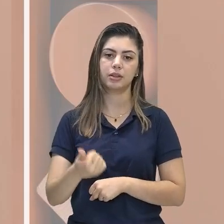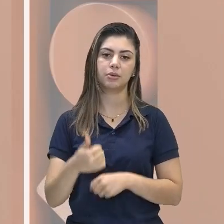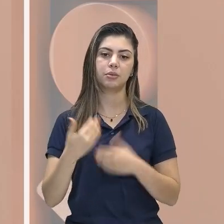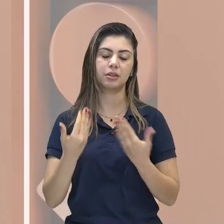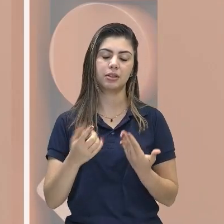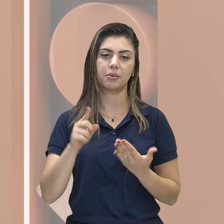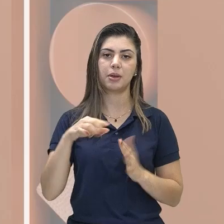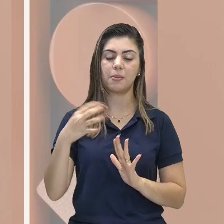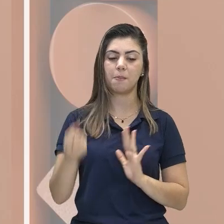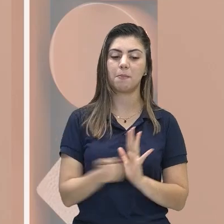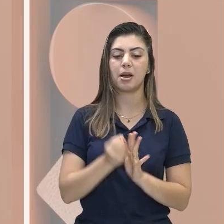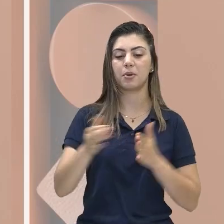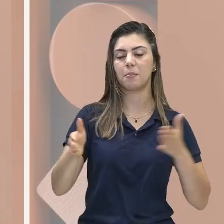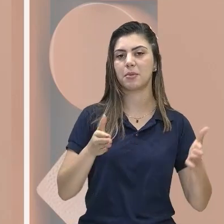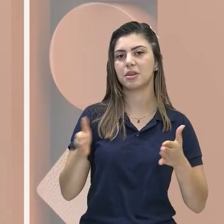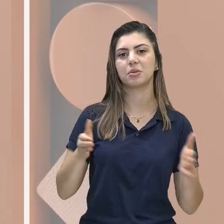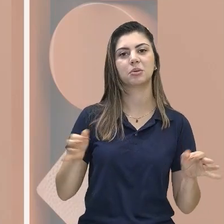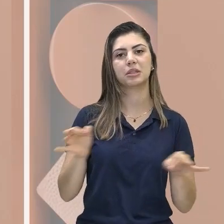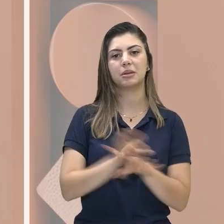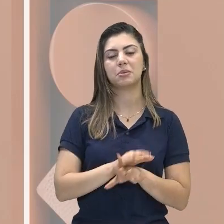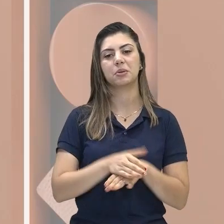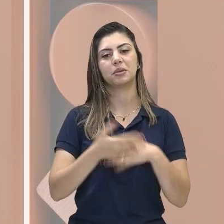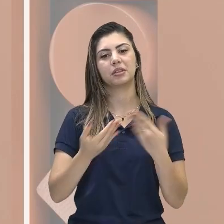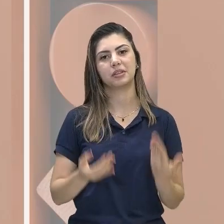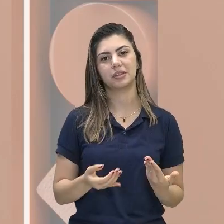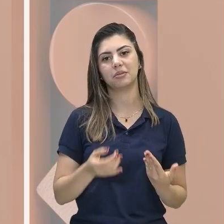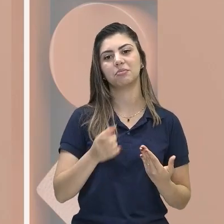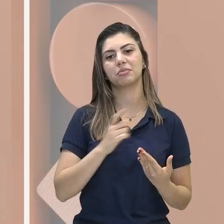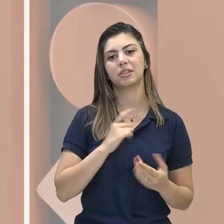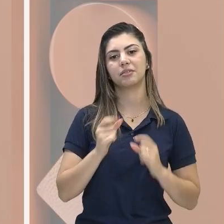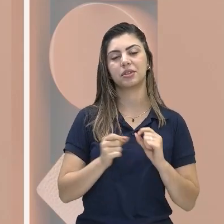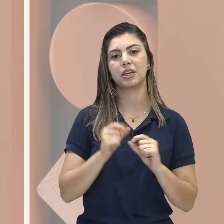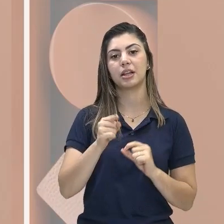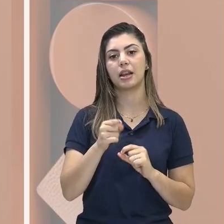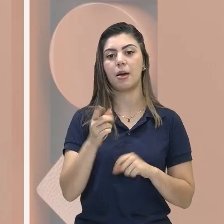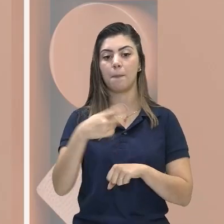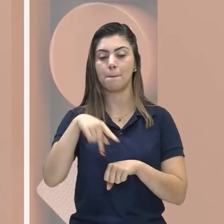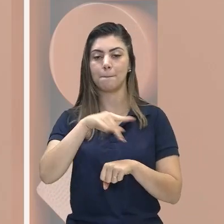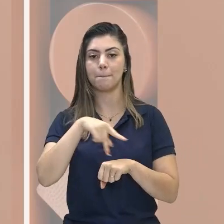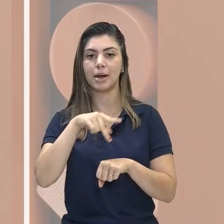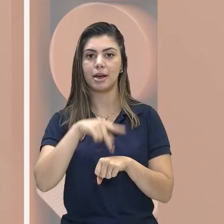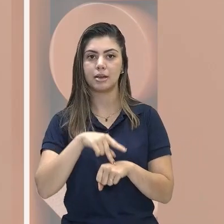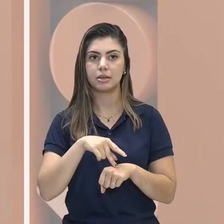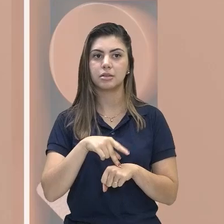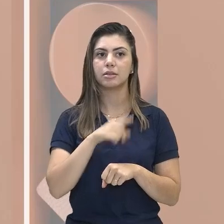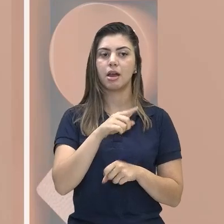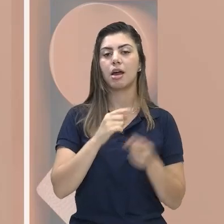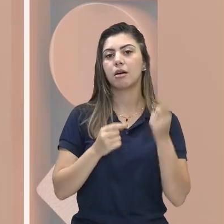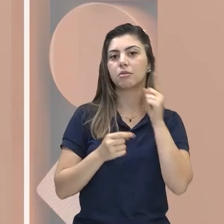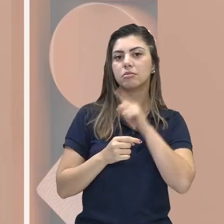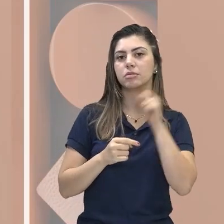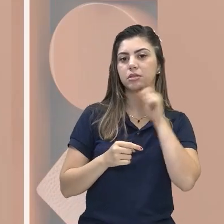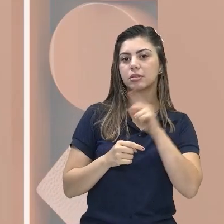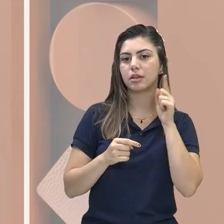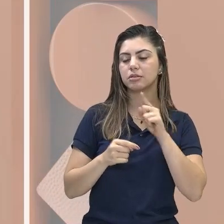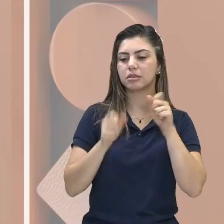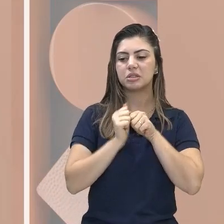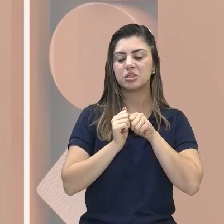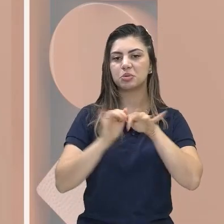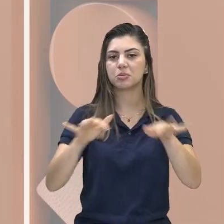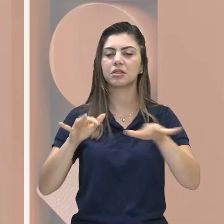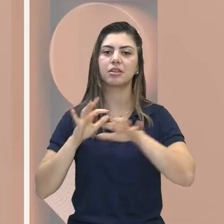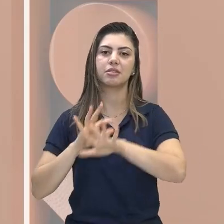fim desse período e aí a vitória, com a hegemonia dos Estados Unidos, mantendo aí, expandindo